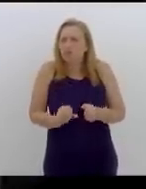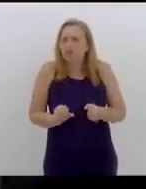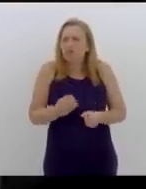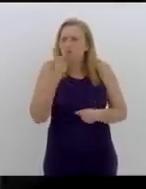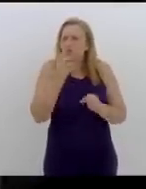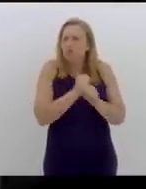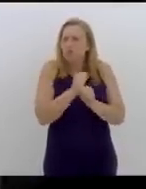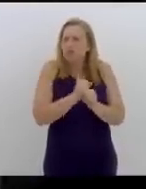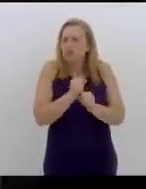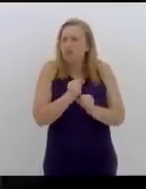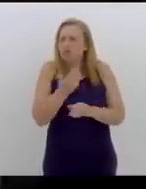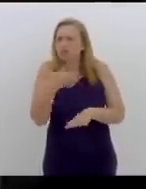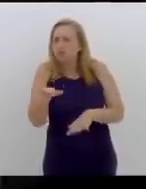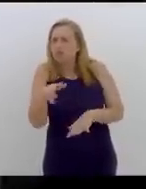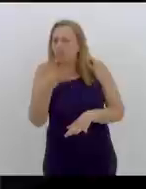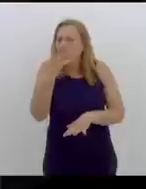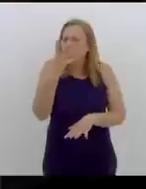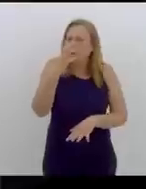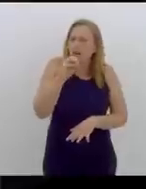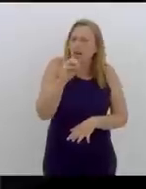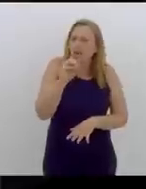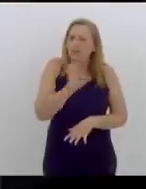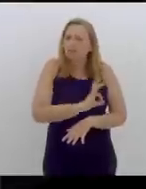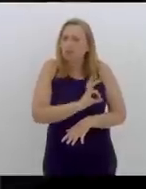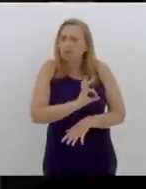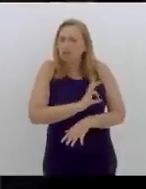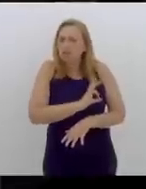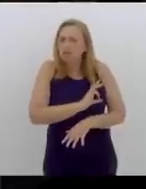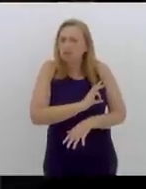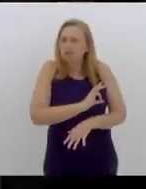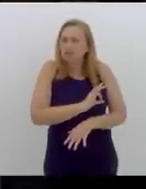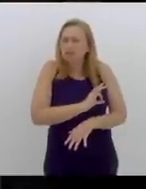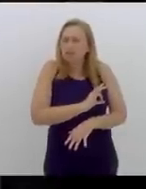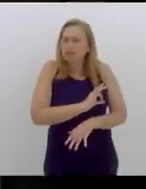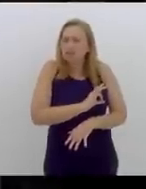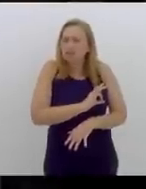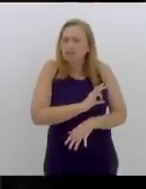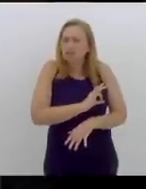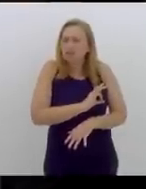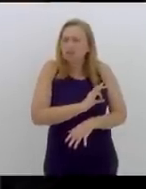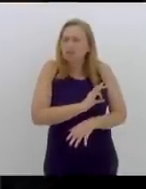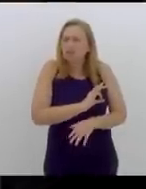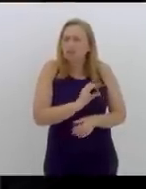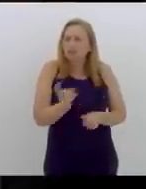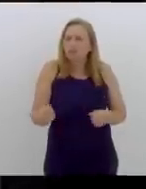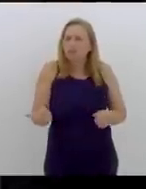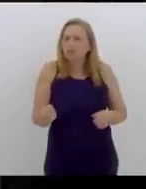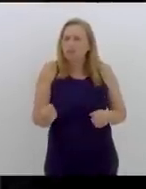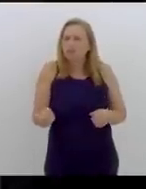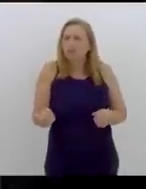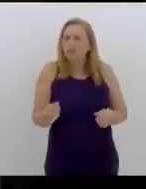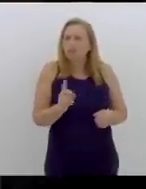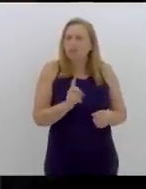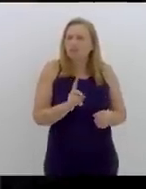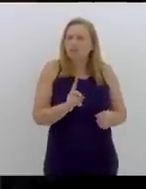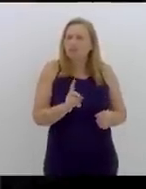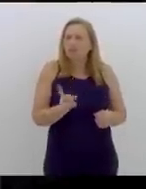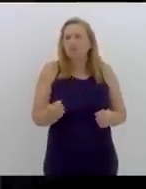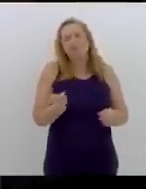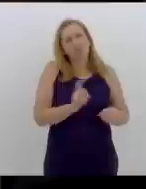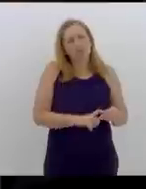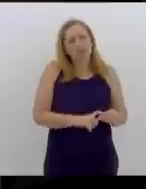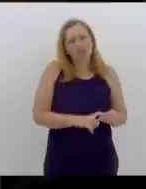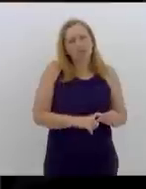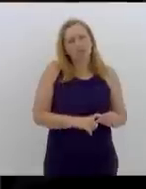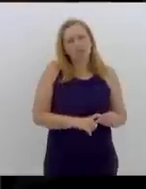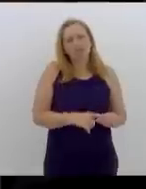dois anos e meio 40 policiais que estiver na sua revisão vista e retornaram três policiais